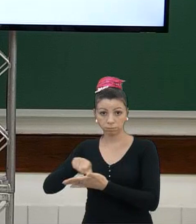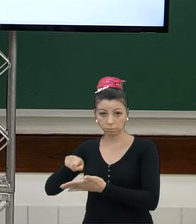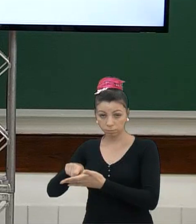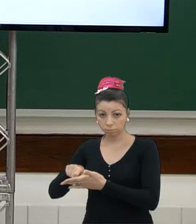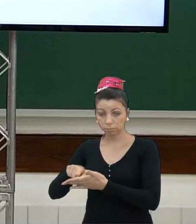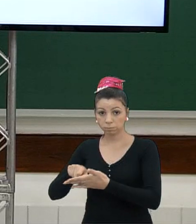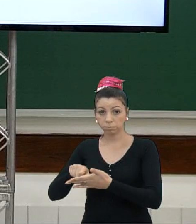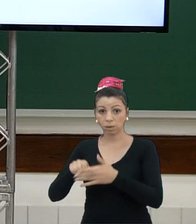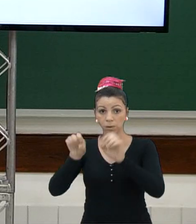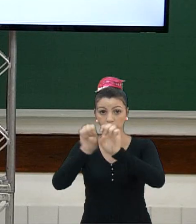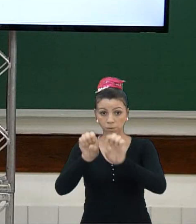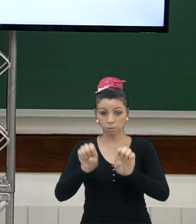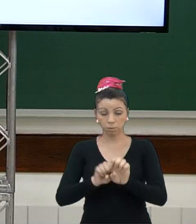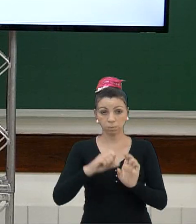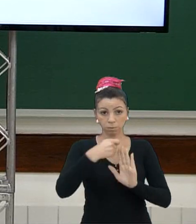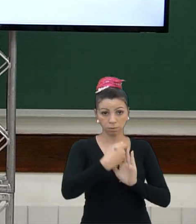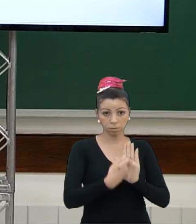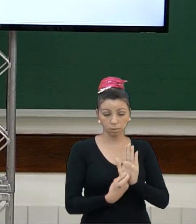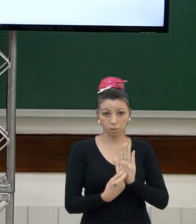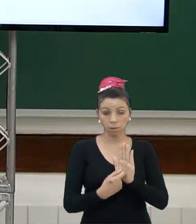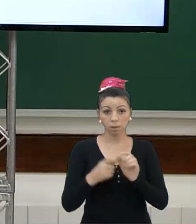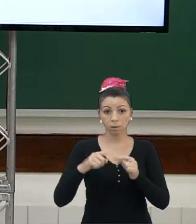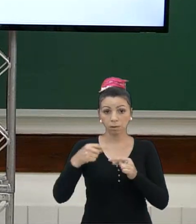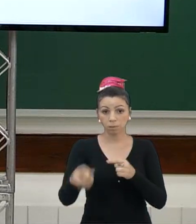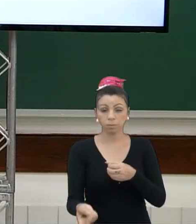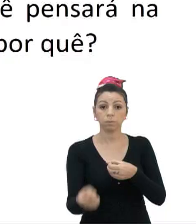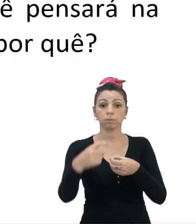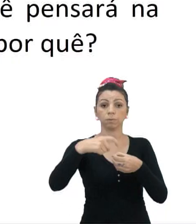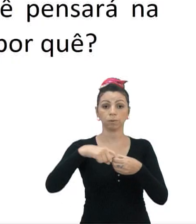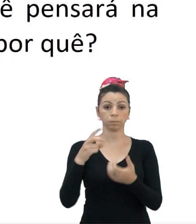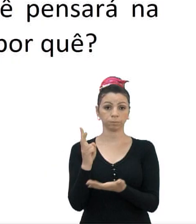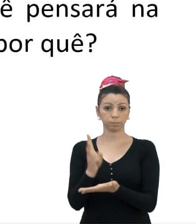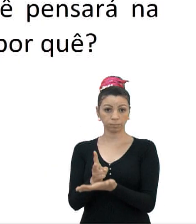do texto e eu volto para a gente continuar.